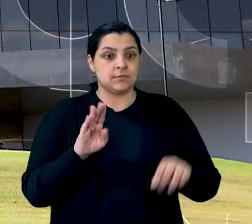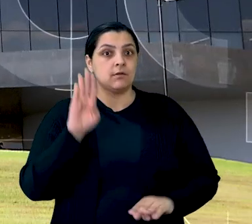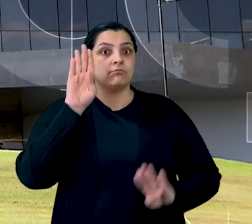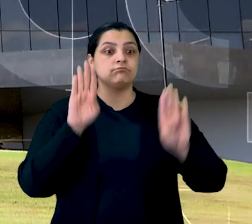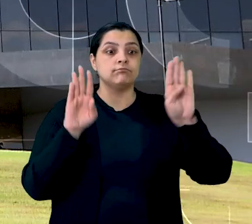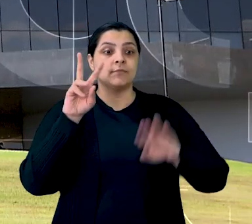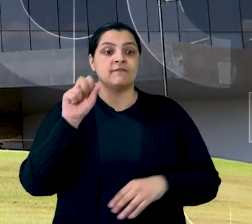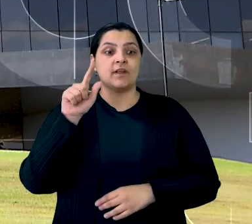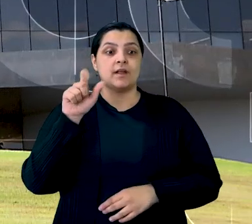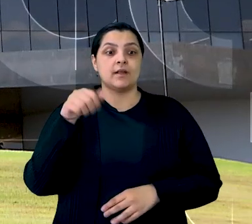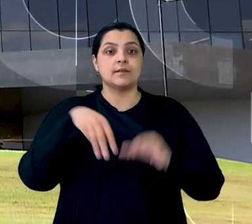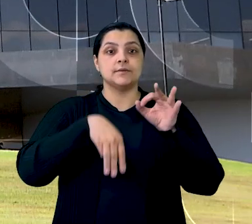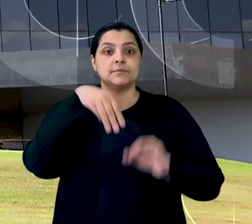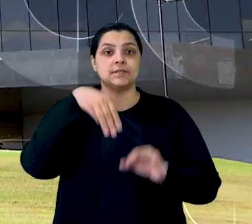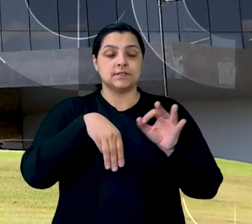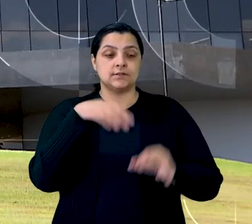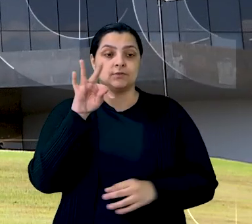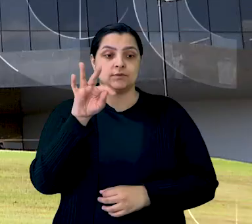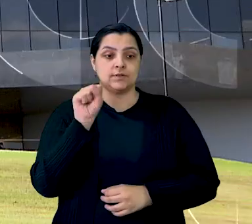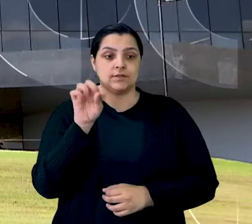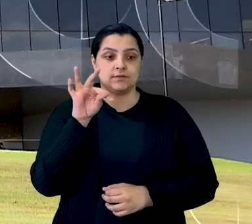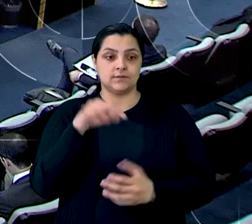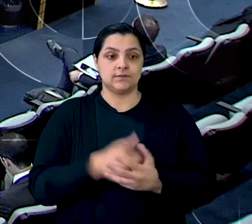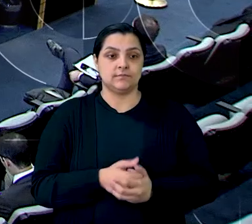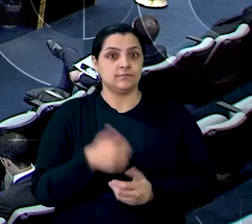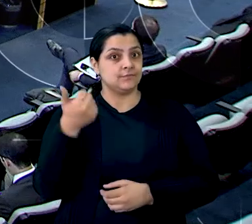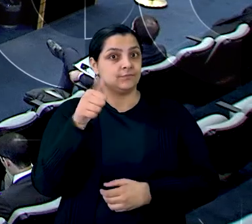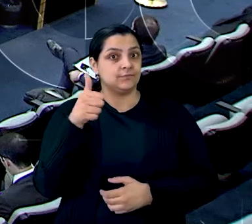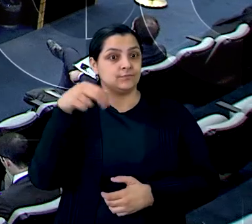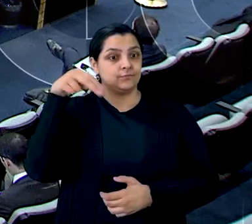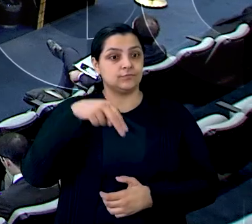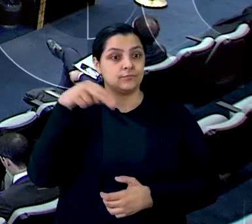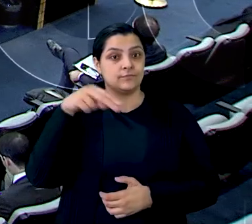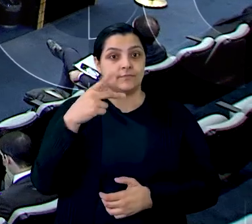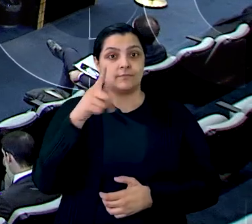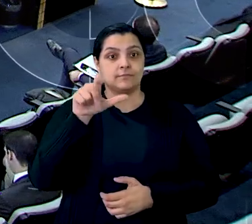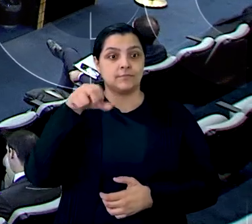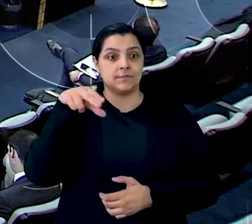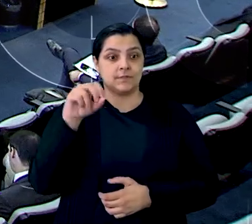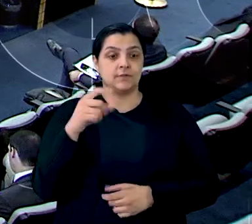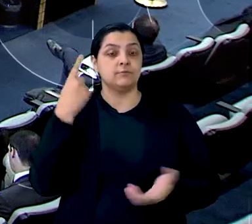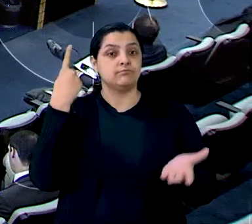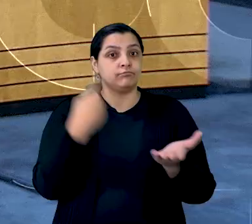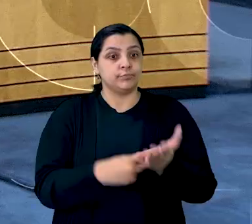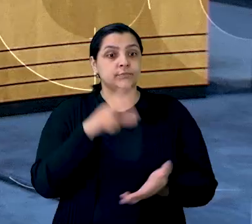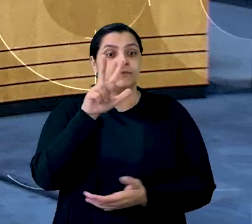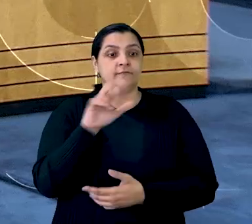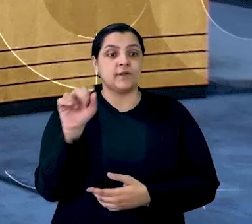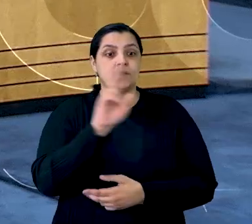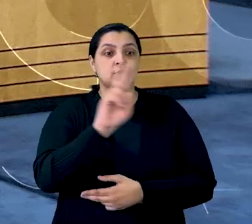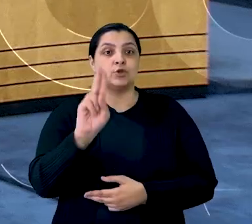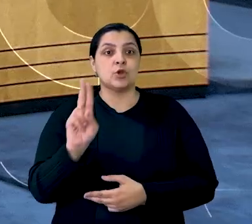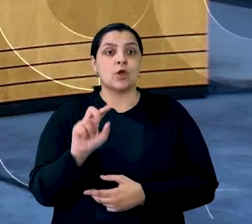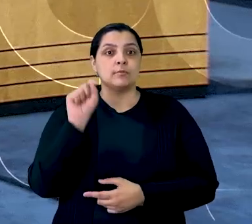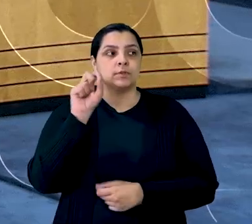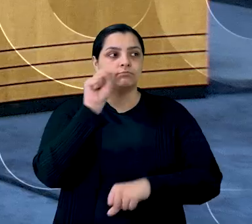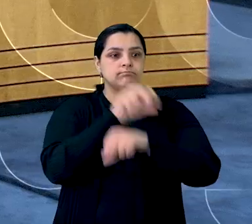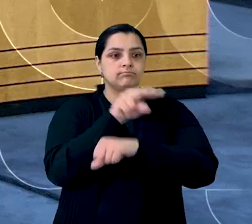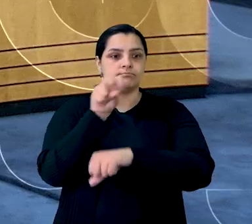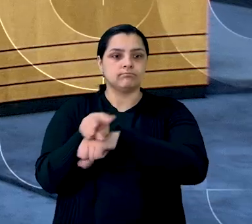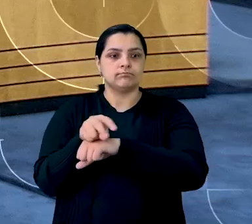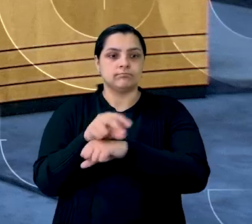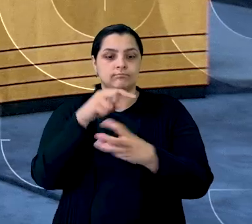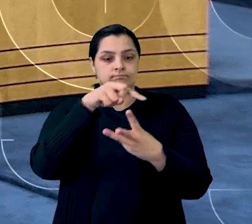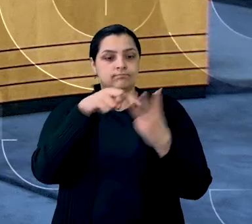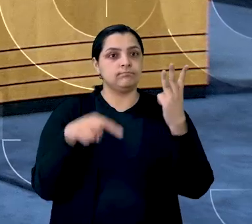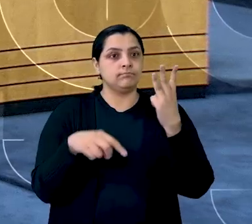trabalho, candidatos à vaga de ministro do TST. Em 11 de novembro, o Pleno do Tribunal se reúne para escolher os nomes que vão